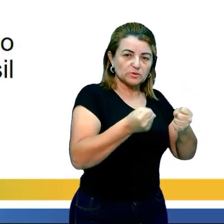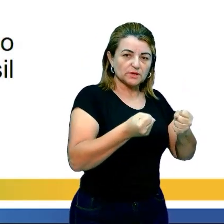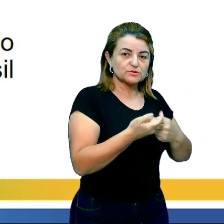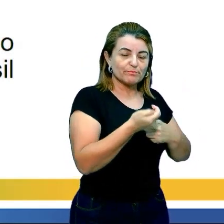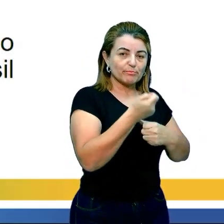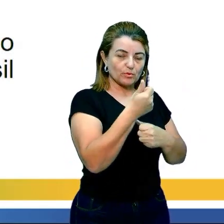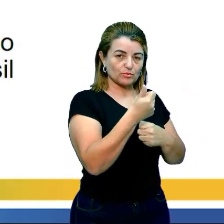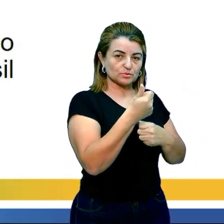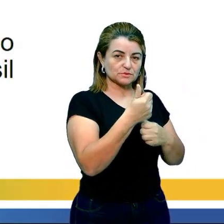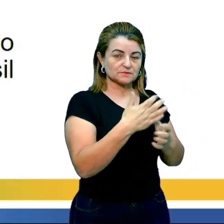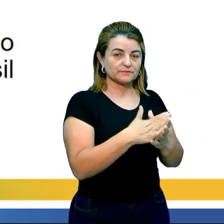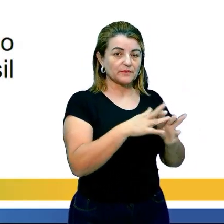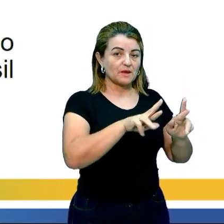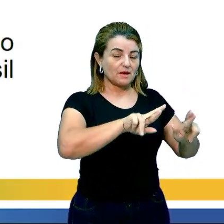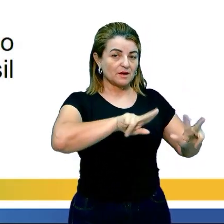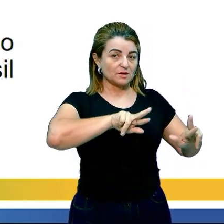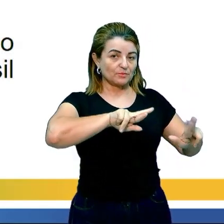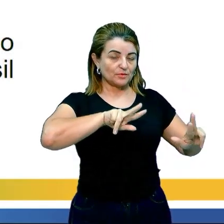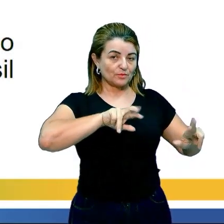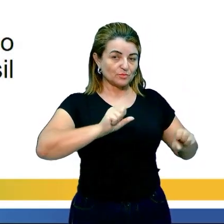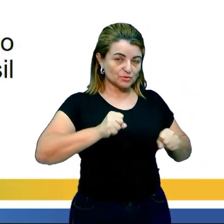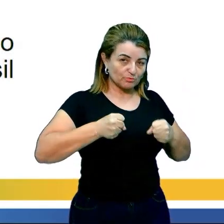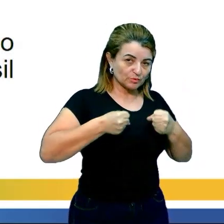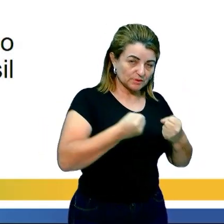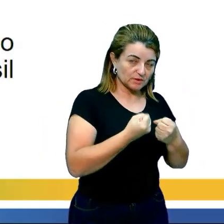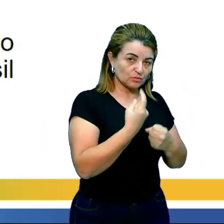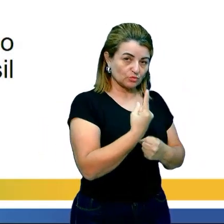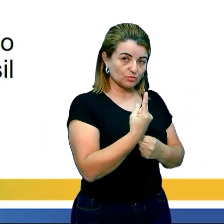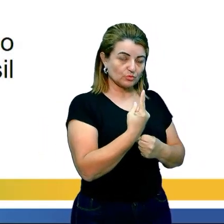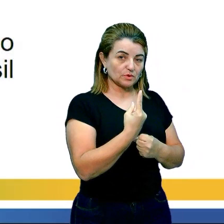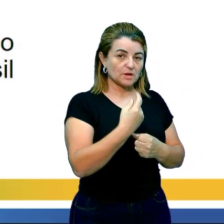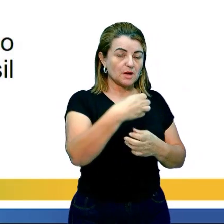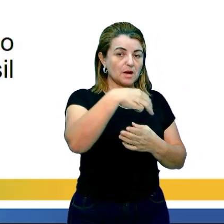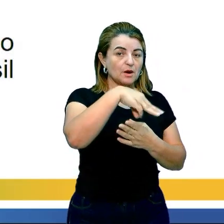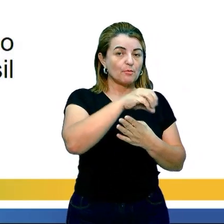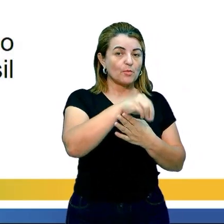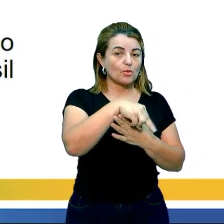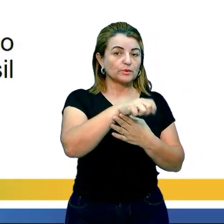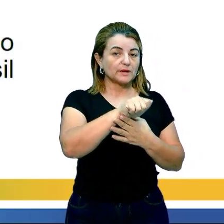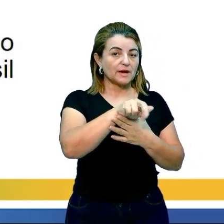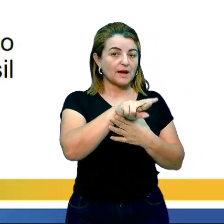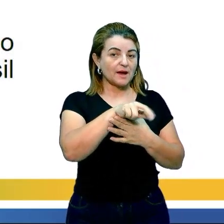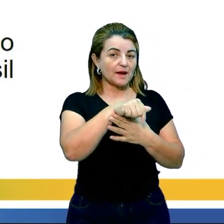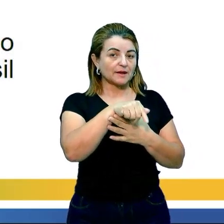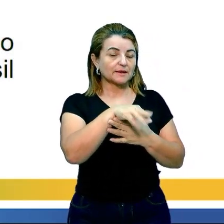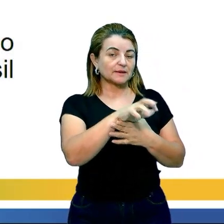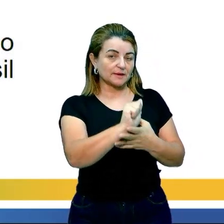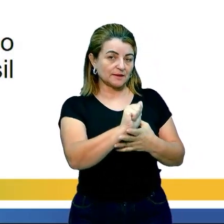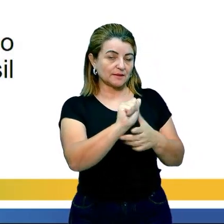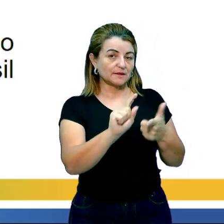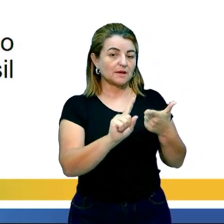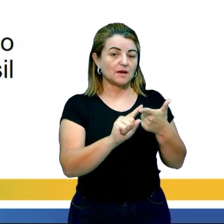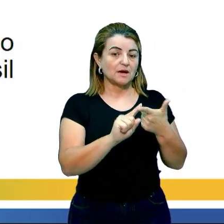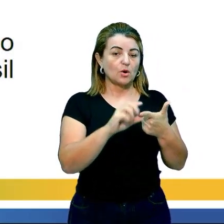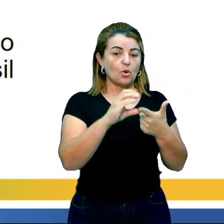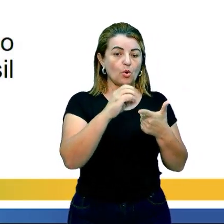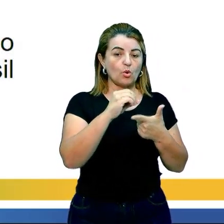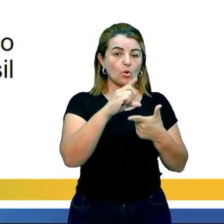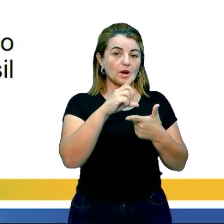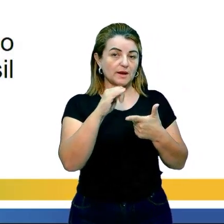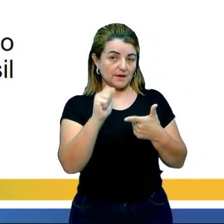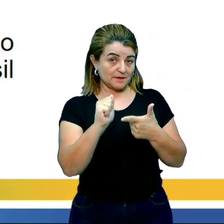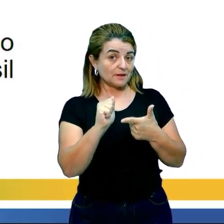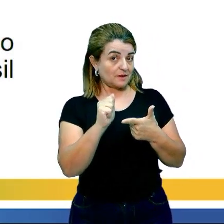poucos a diferença de poder de um a monarquia ou poder de poucos a oligarquia eu